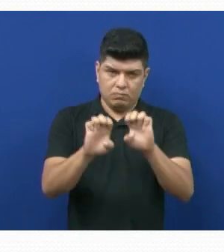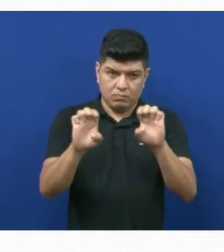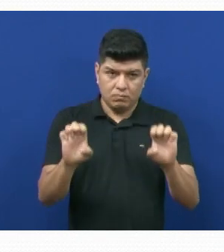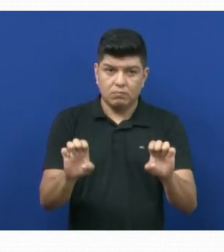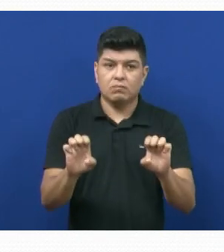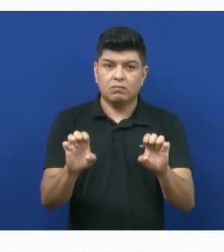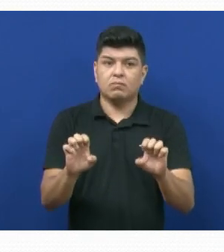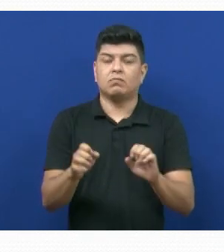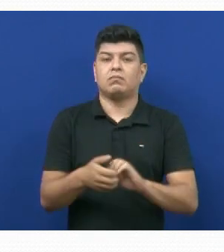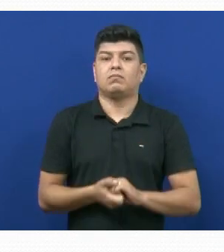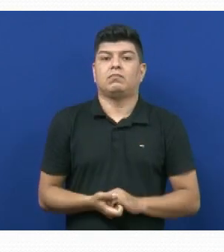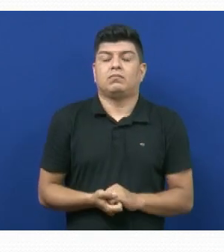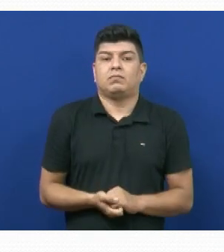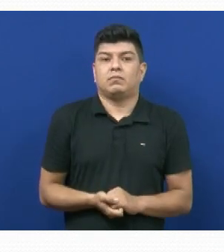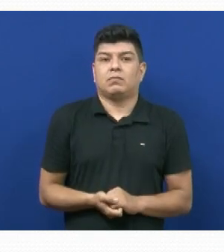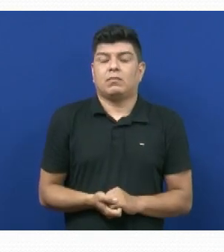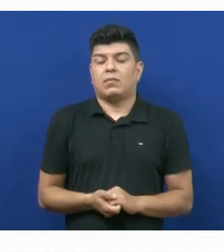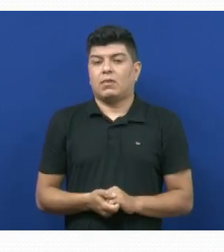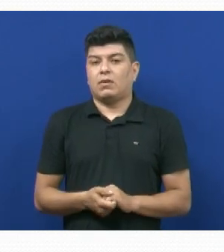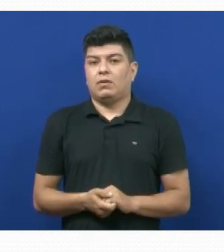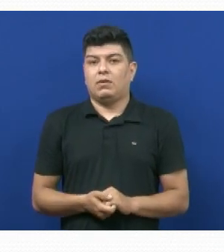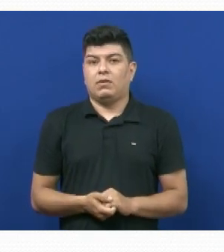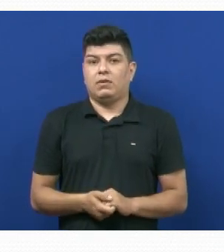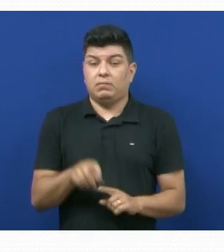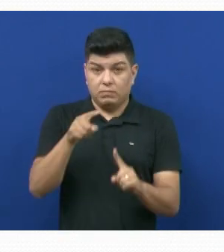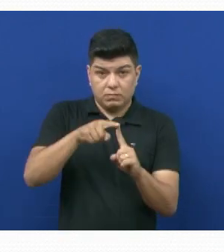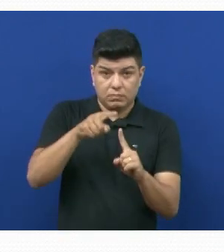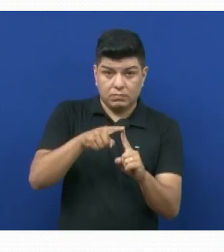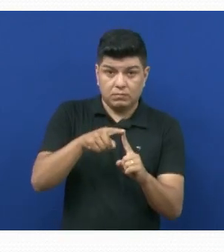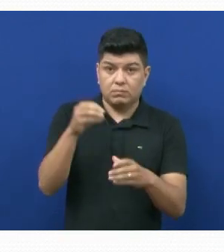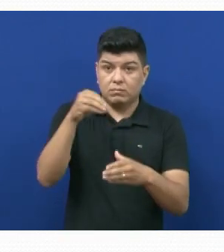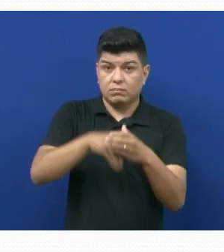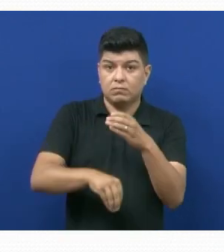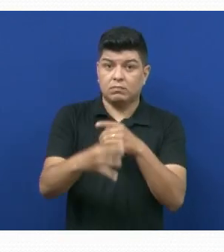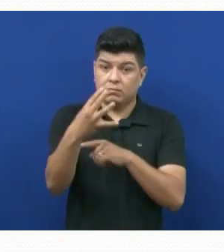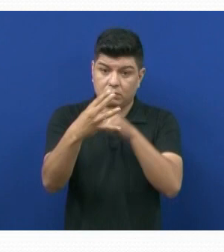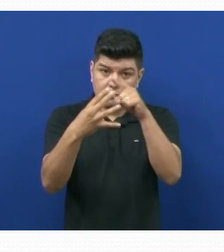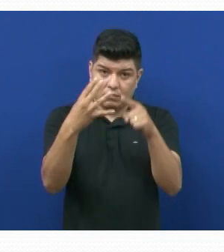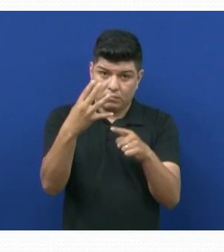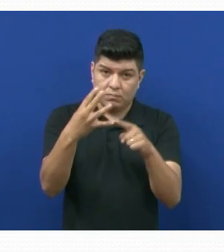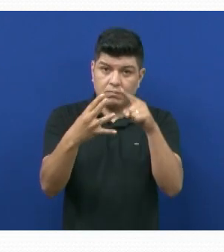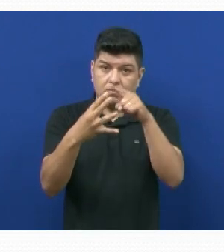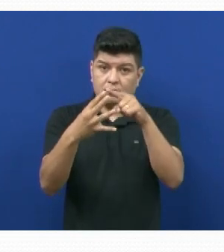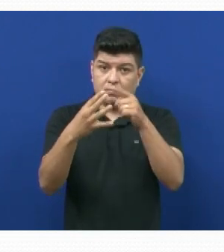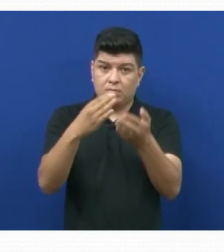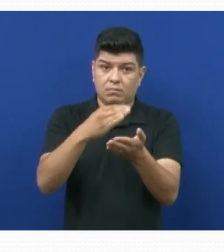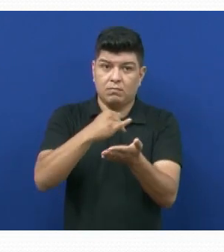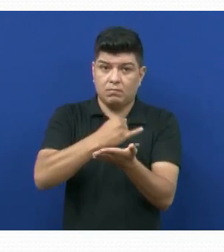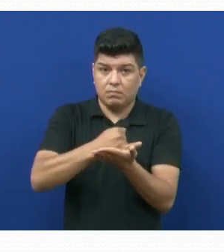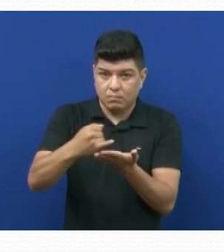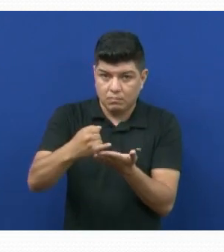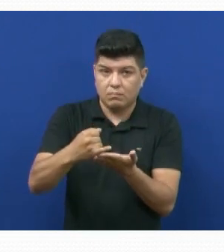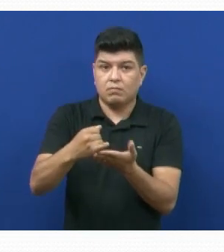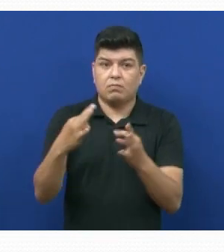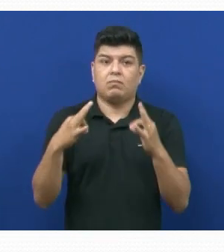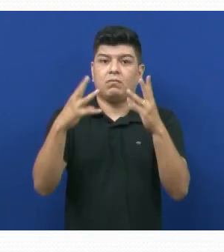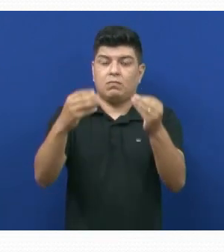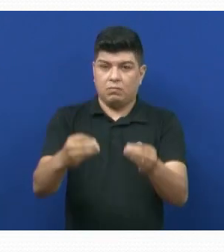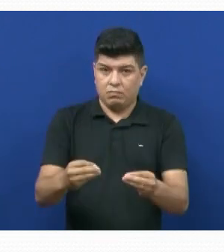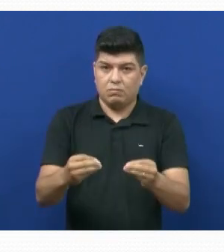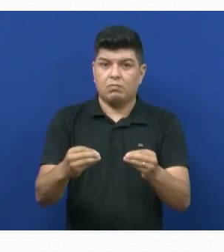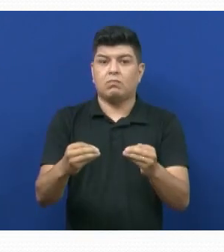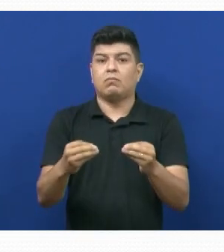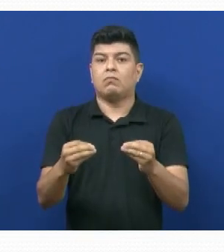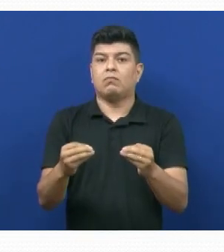tipo narrativo. Esse tipo narrativo também é composto de 4 partes: uma introdução, todo o desenvolvimento